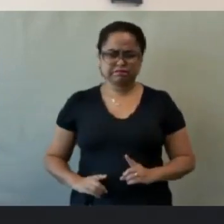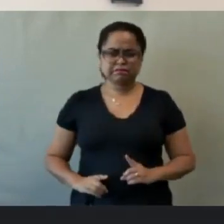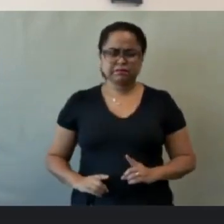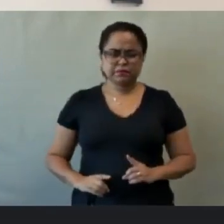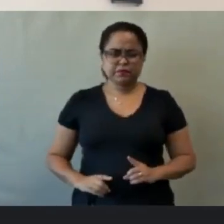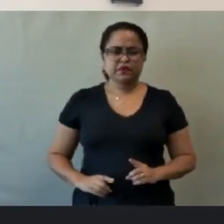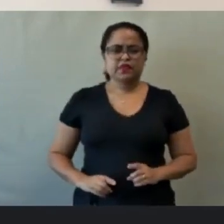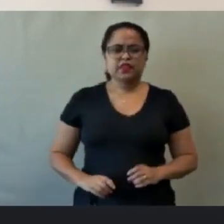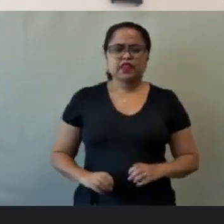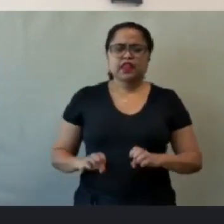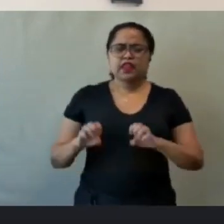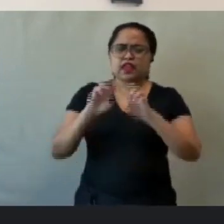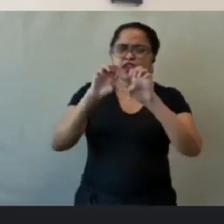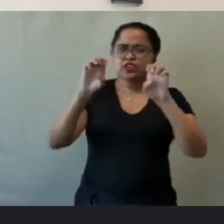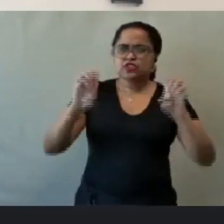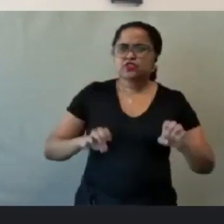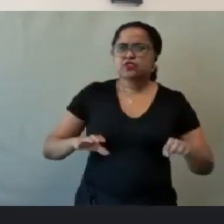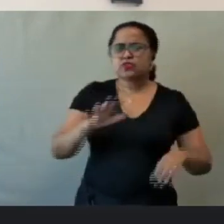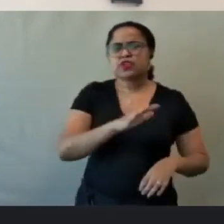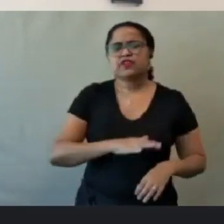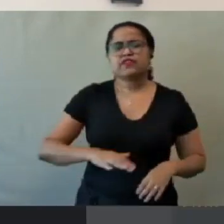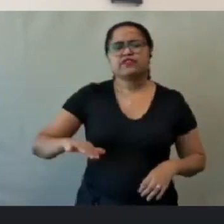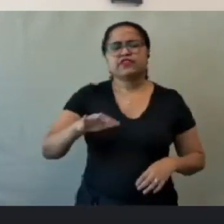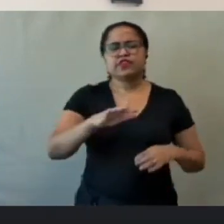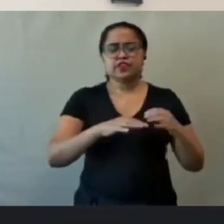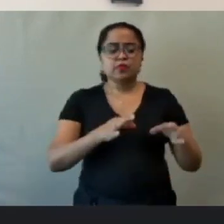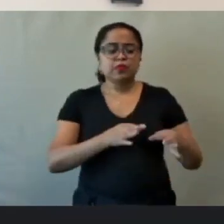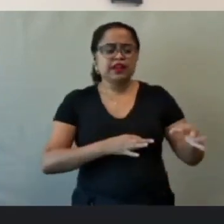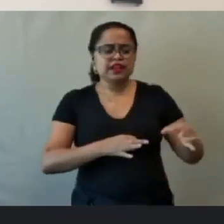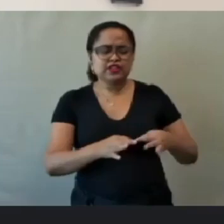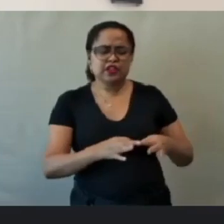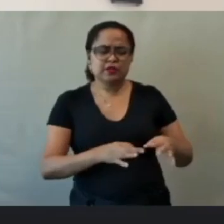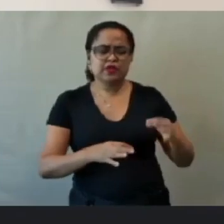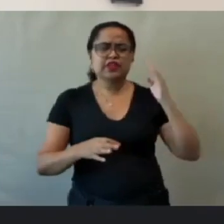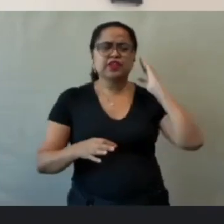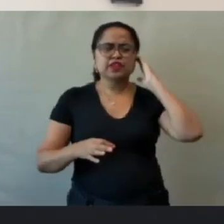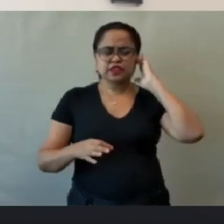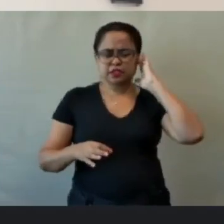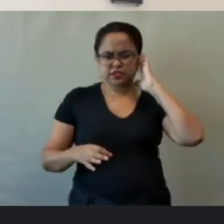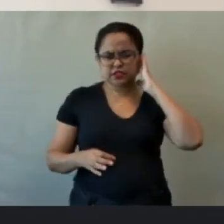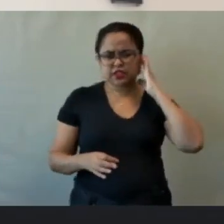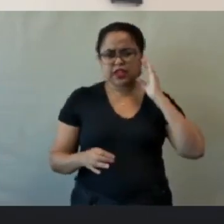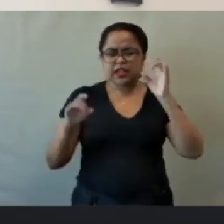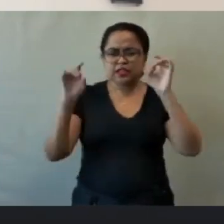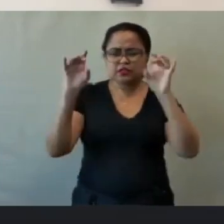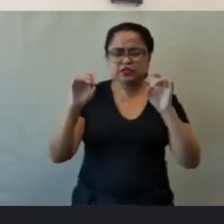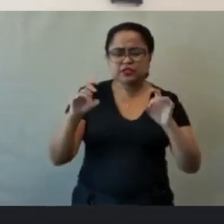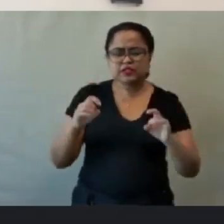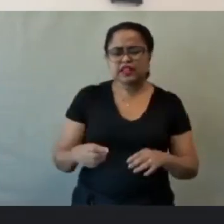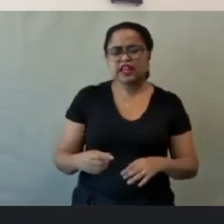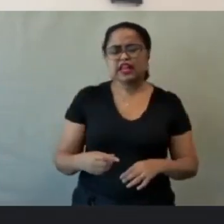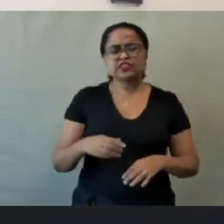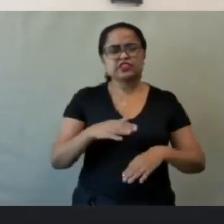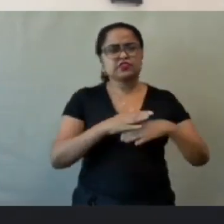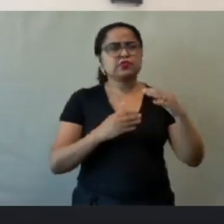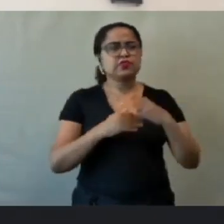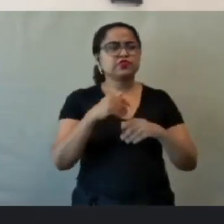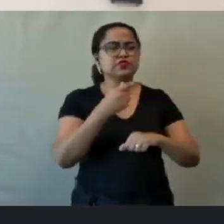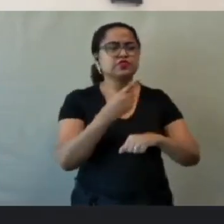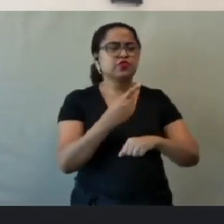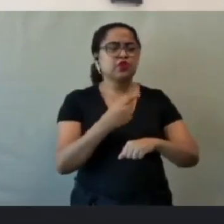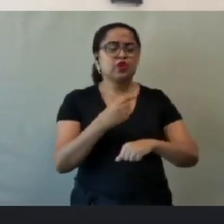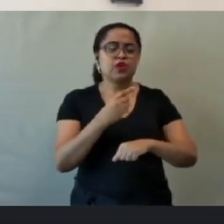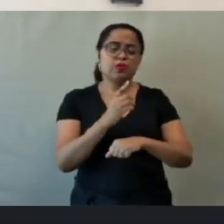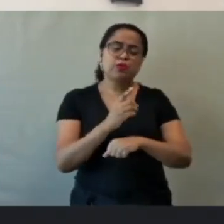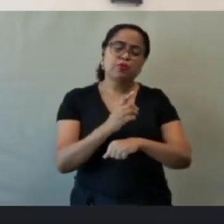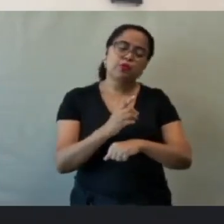estrutura física, o planejamento coletivo, a dedicação exclusiva desse profissional numa única escola, numa única unidade. Então, nós